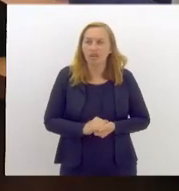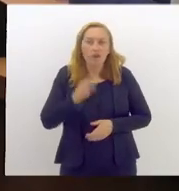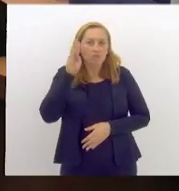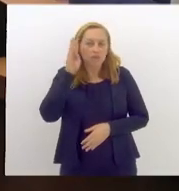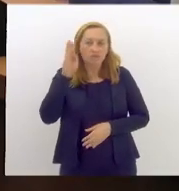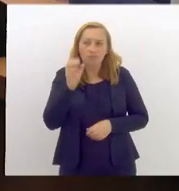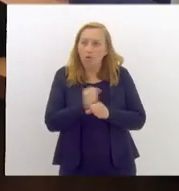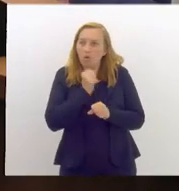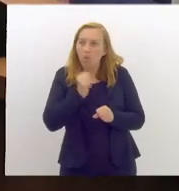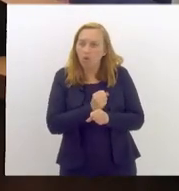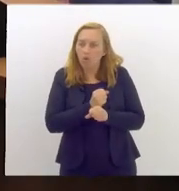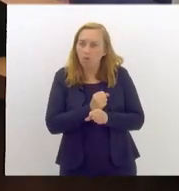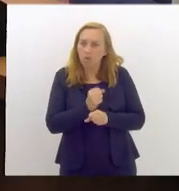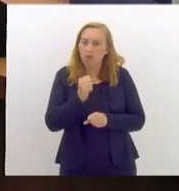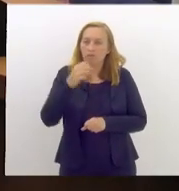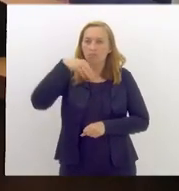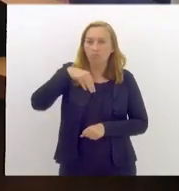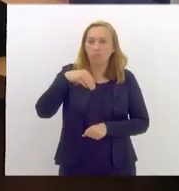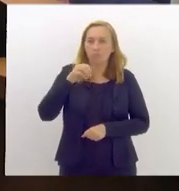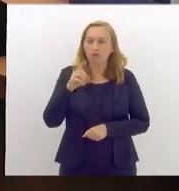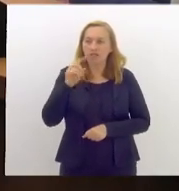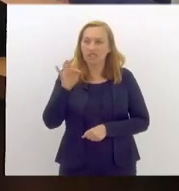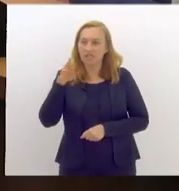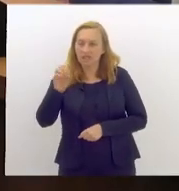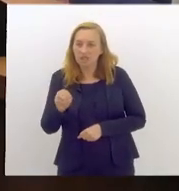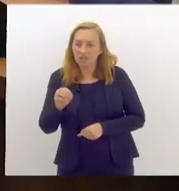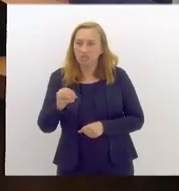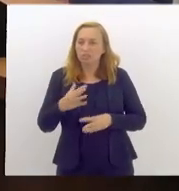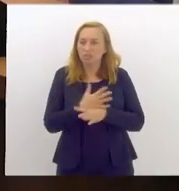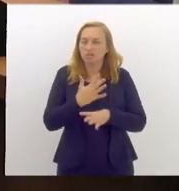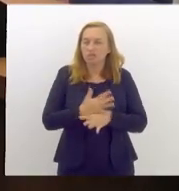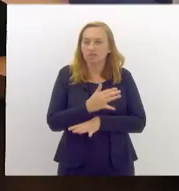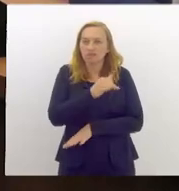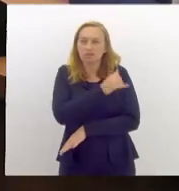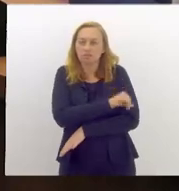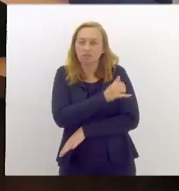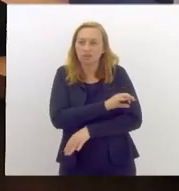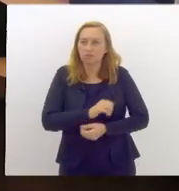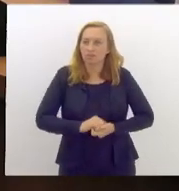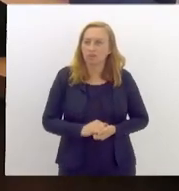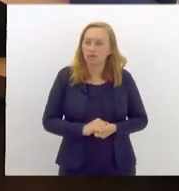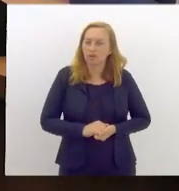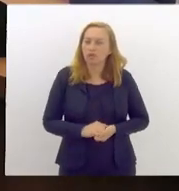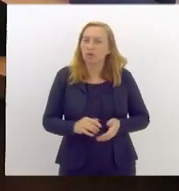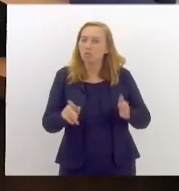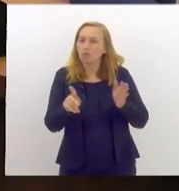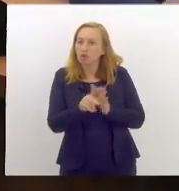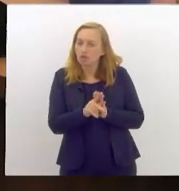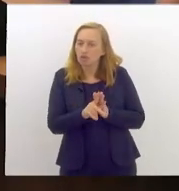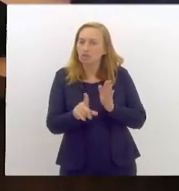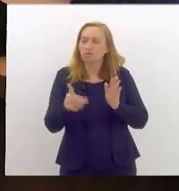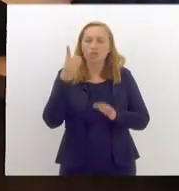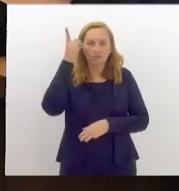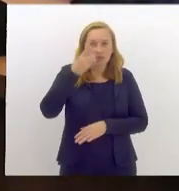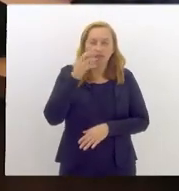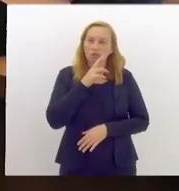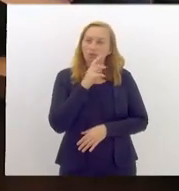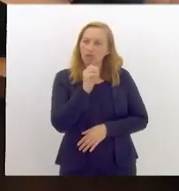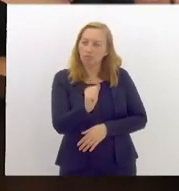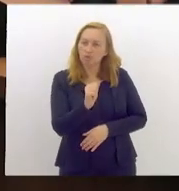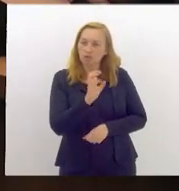principais obras do Modernismo no centro da cidade do Rio de Janeiro o projeto do deputado estadual Rodrigo